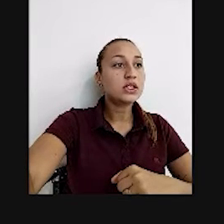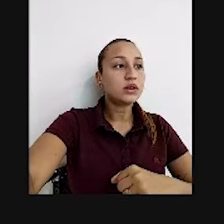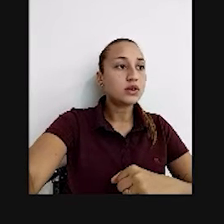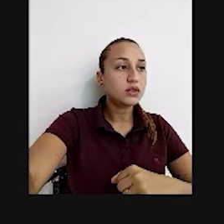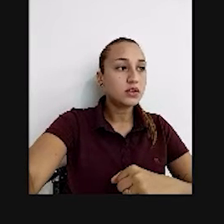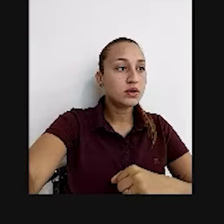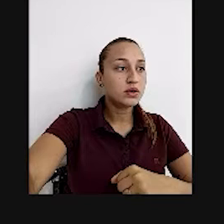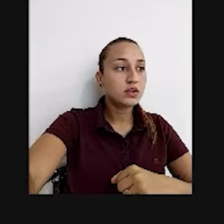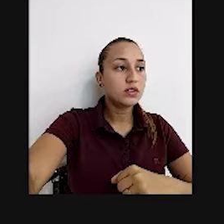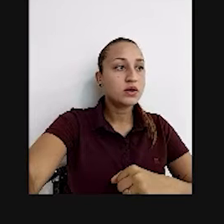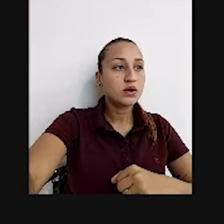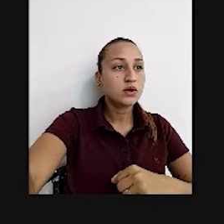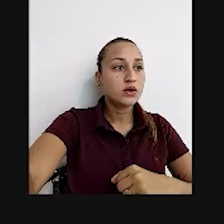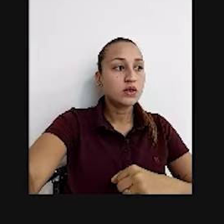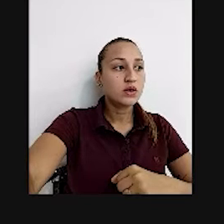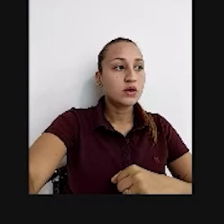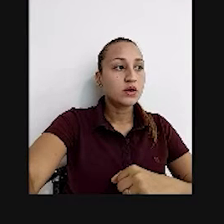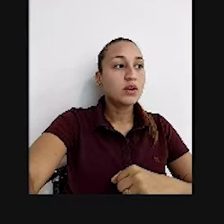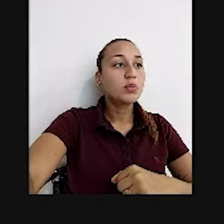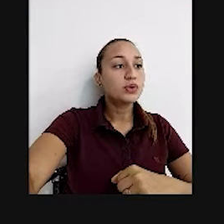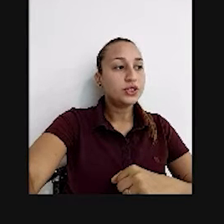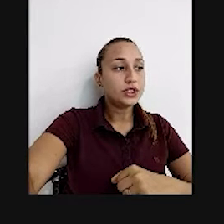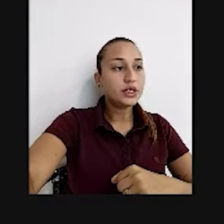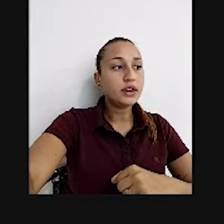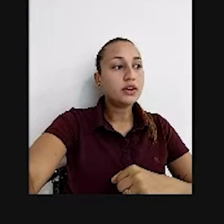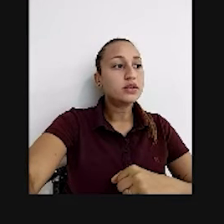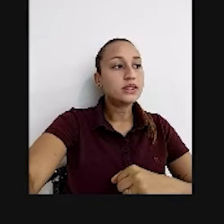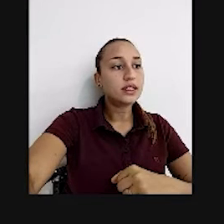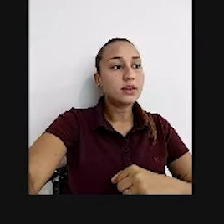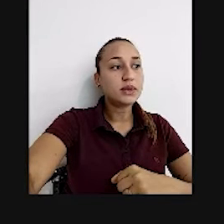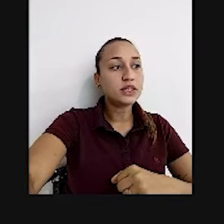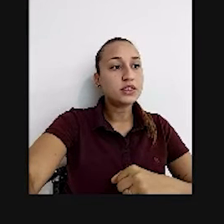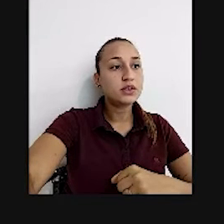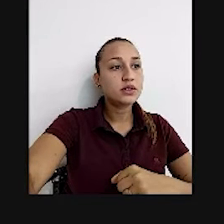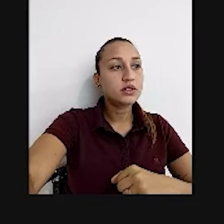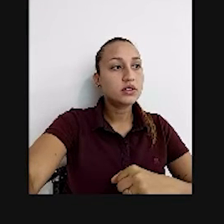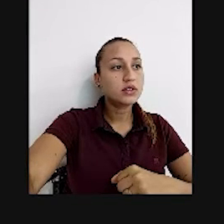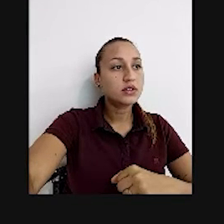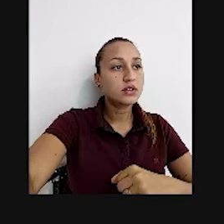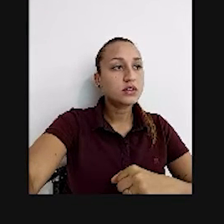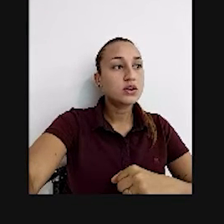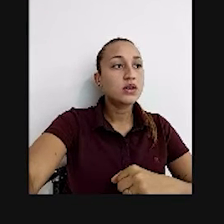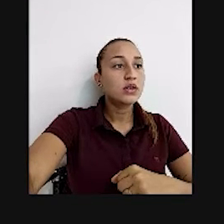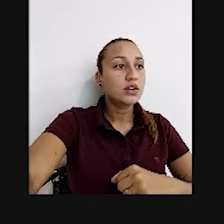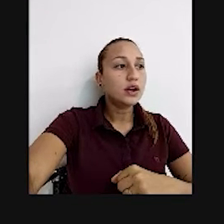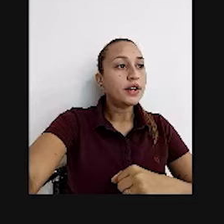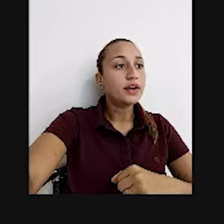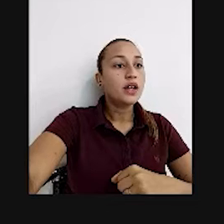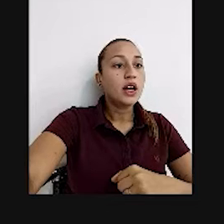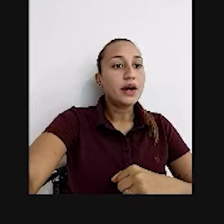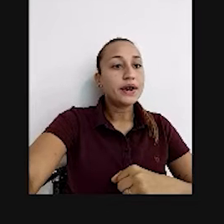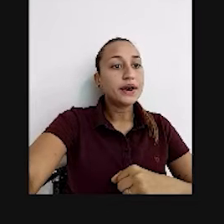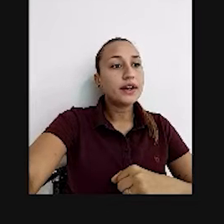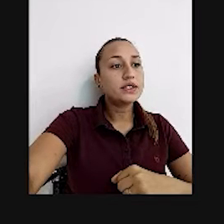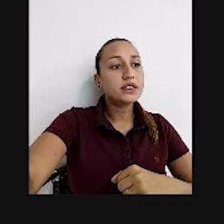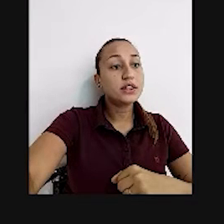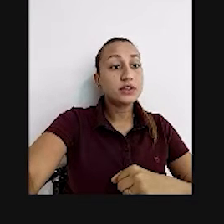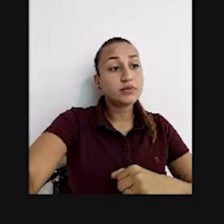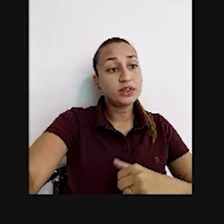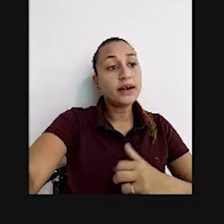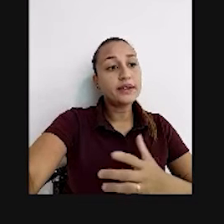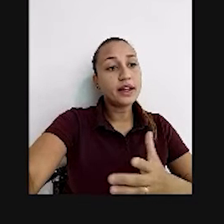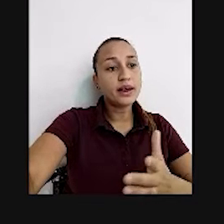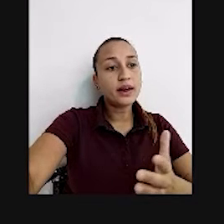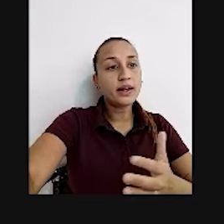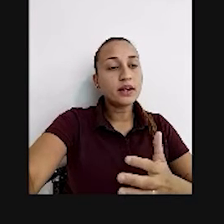esse aí, a gente poderia colocar um 1020, por exemplo, que não teria problema nenhum. Tá? Mas a gente vai usar o alumínio hoje, vamos lá. Aí a